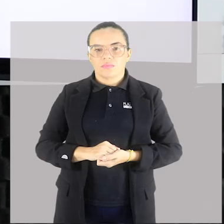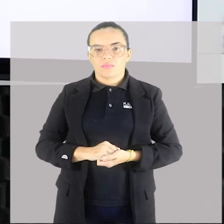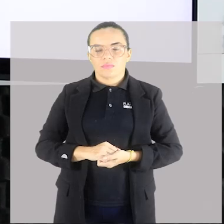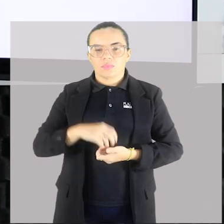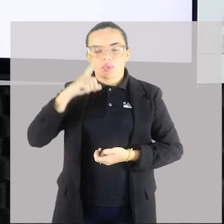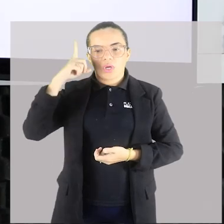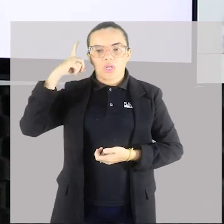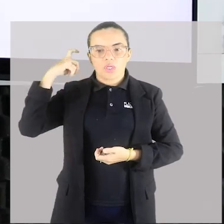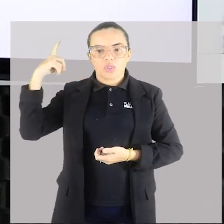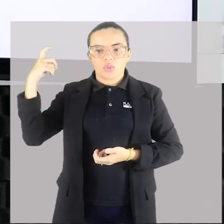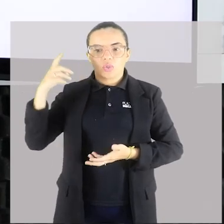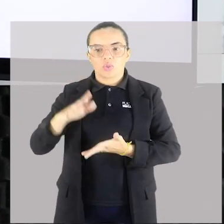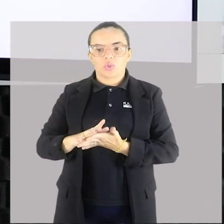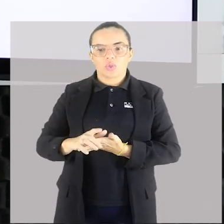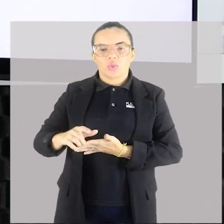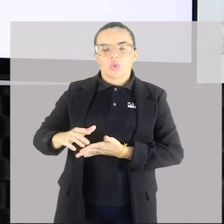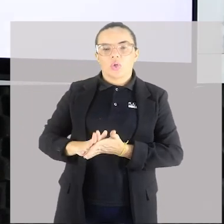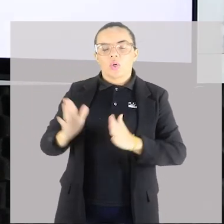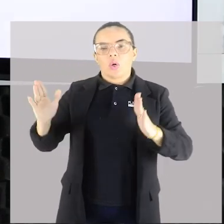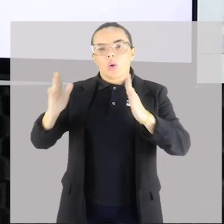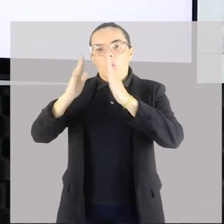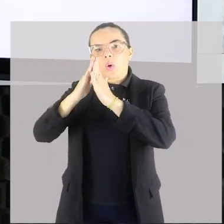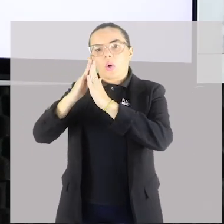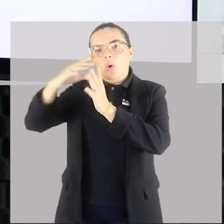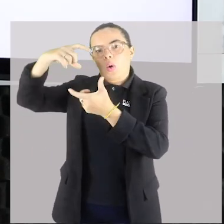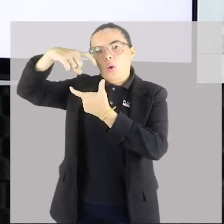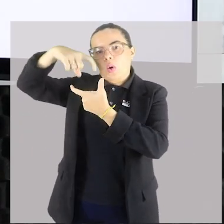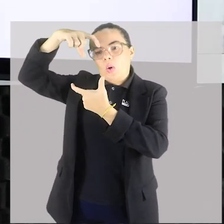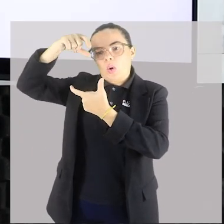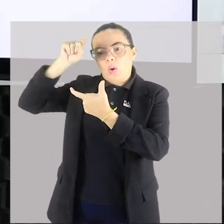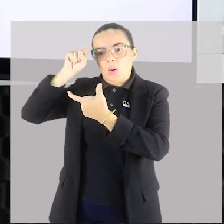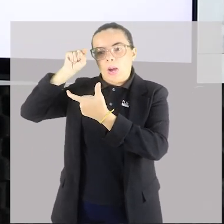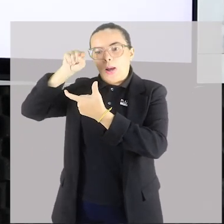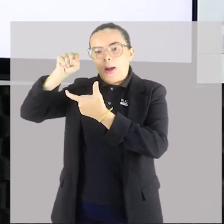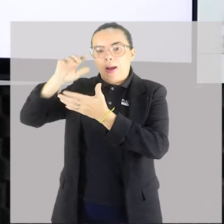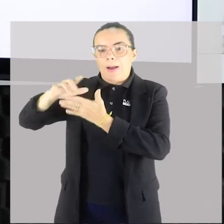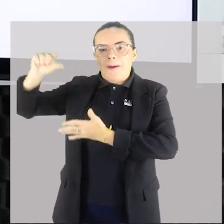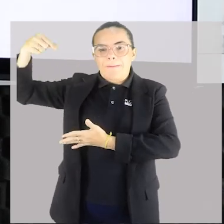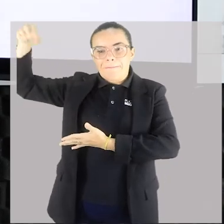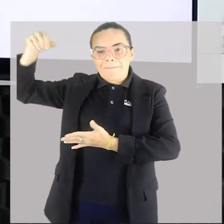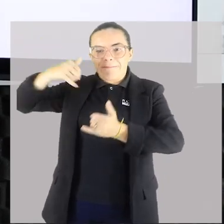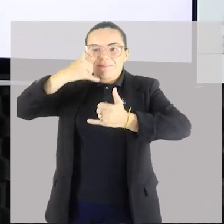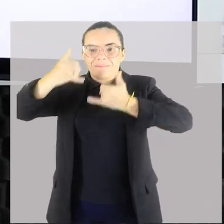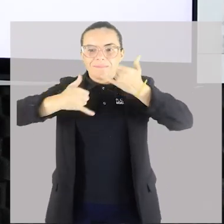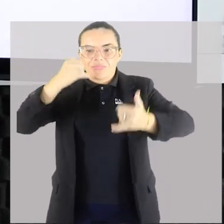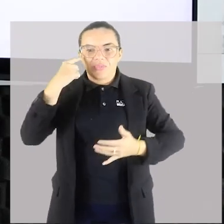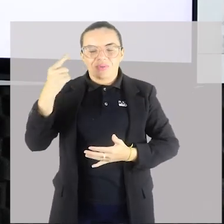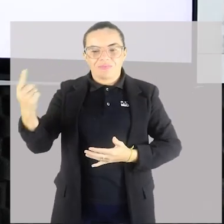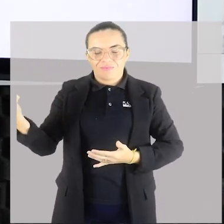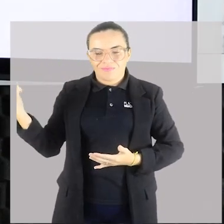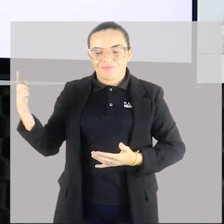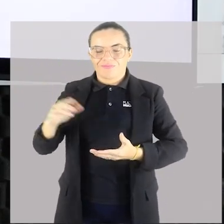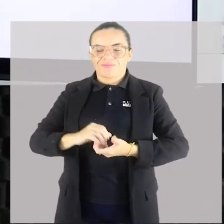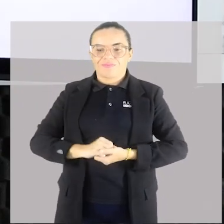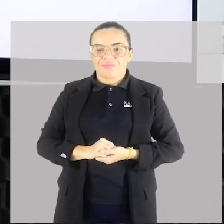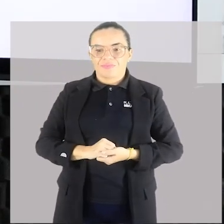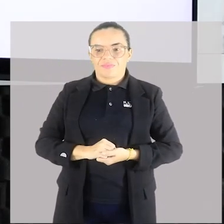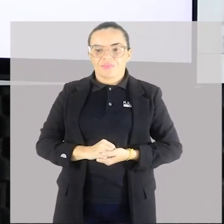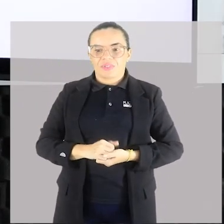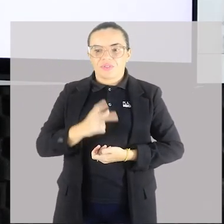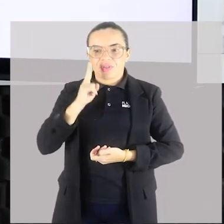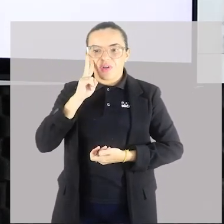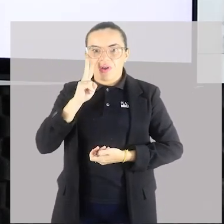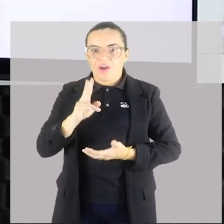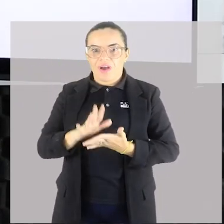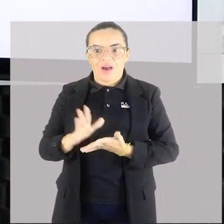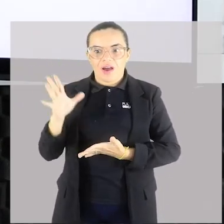sinos, brinquedos, até que eu tinha acumulado quase todos os elementos sensoriais. E eu vi imediatamente que todos os visitantes do ambiente